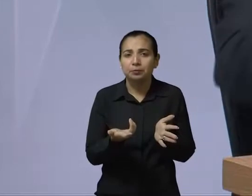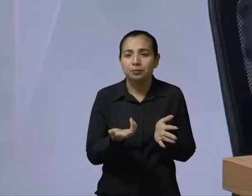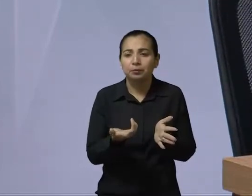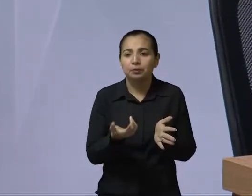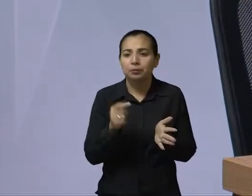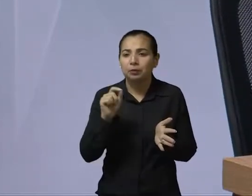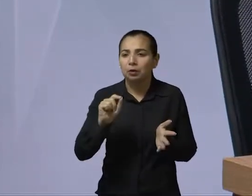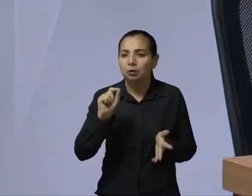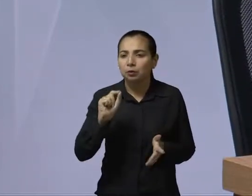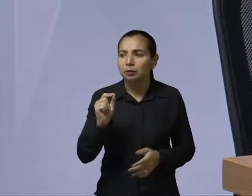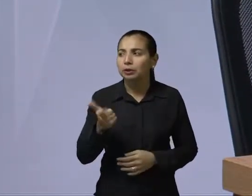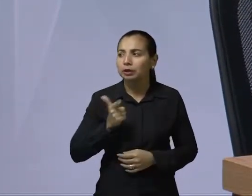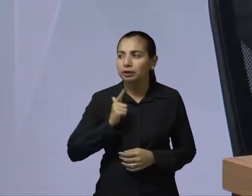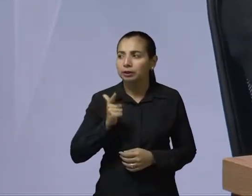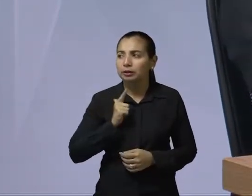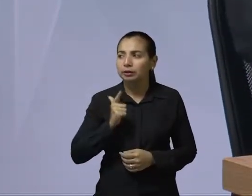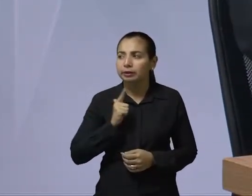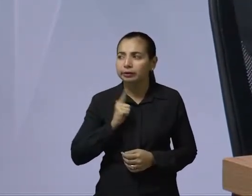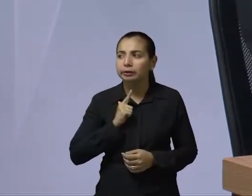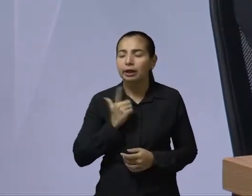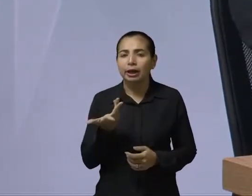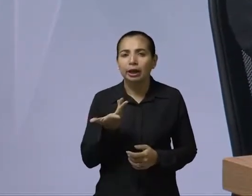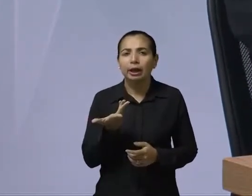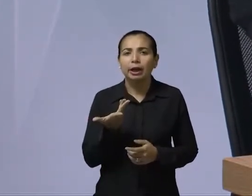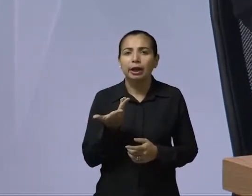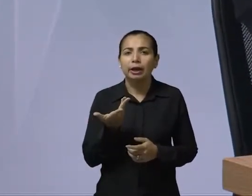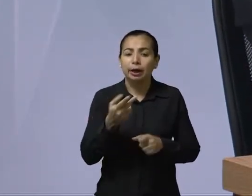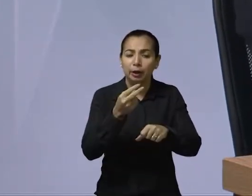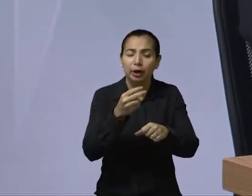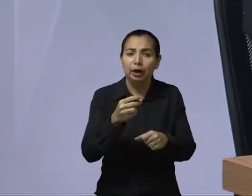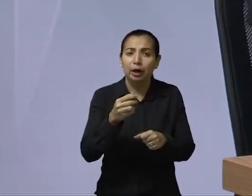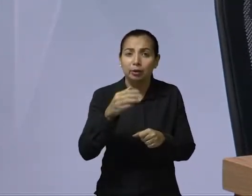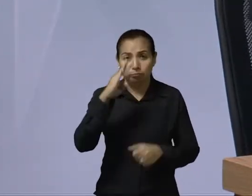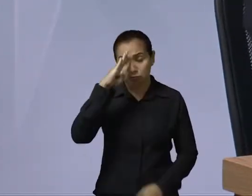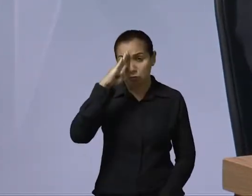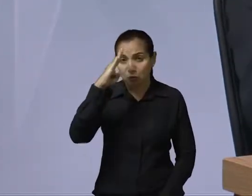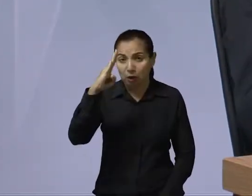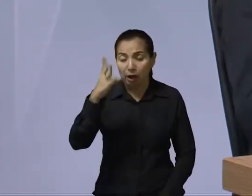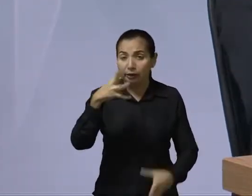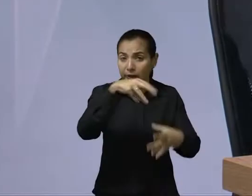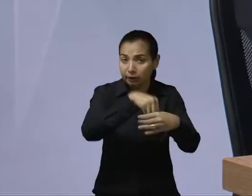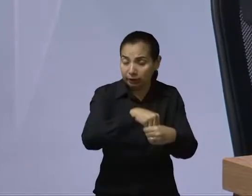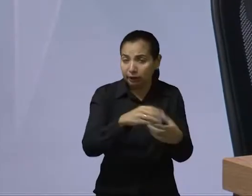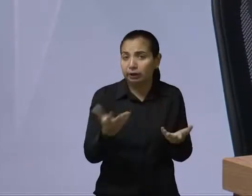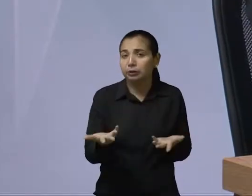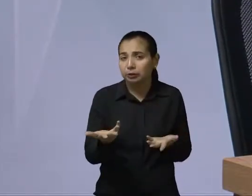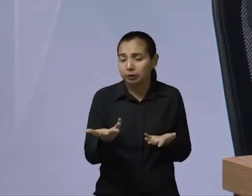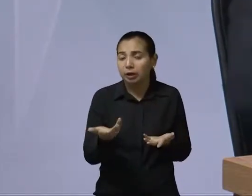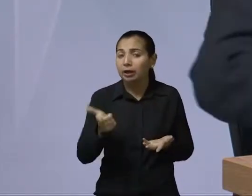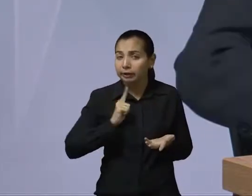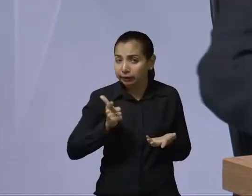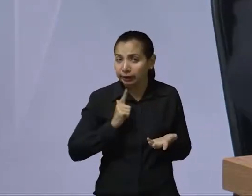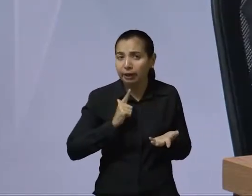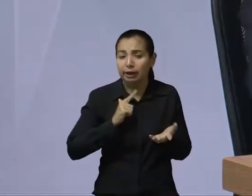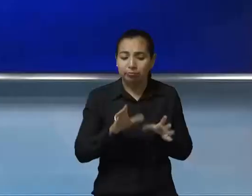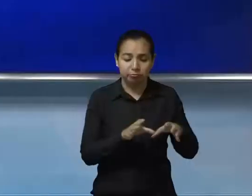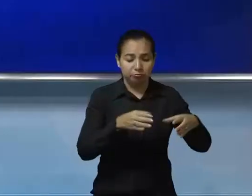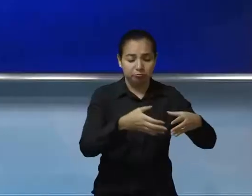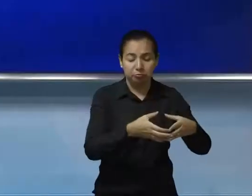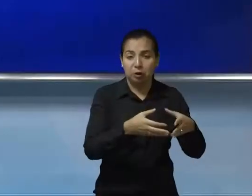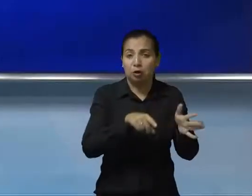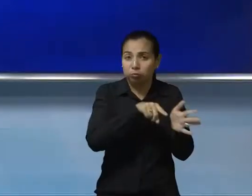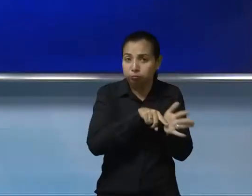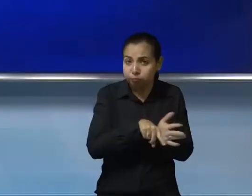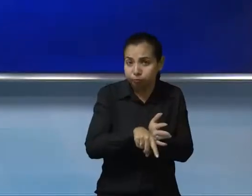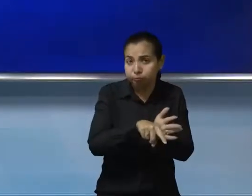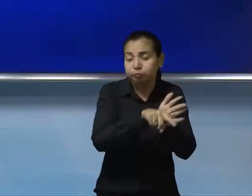e aí se tentou incluir os guardas também dentro dessa lógica militarizada. Nós temos a investigação ligada à